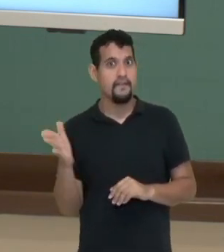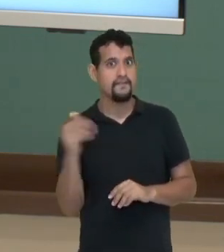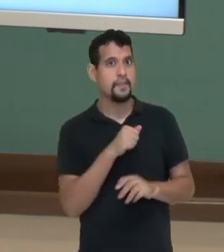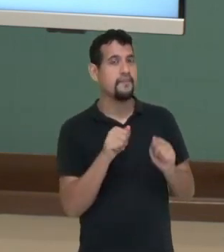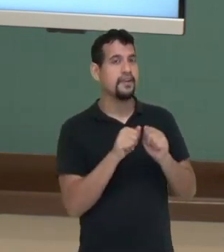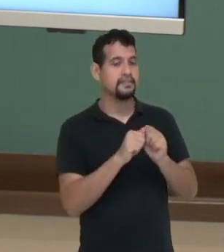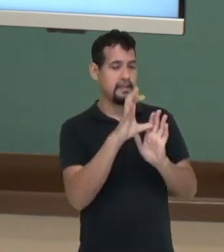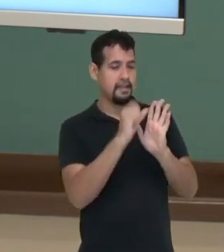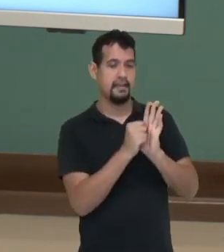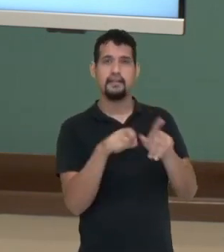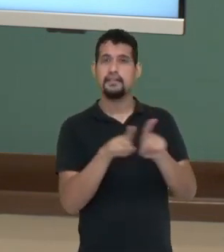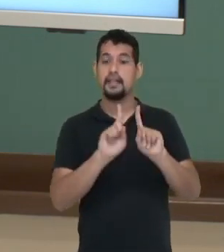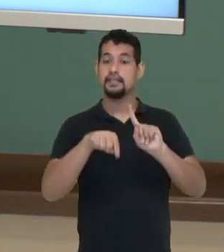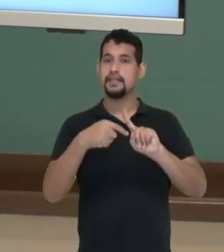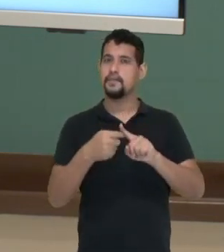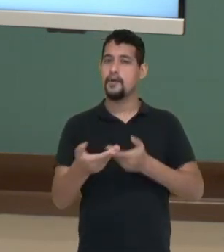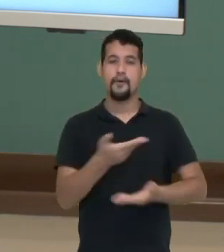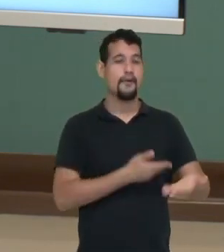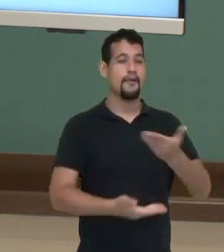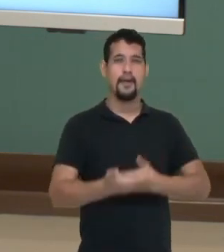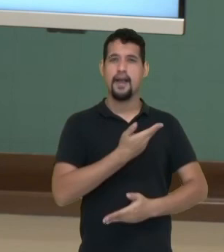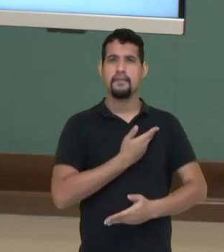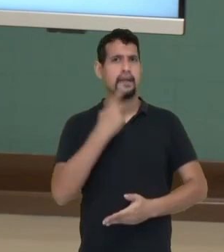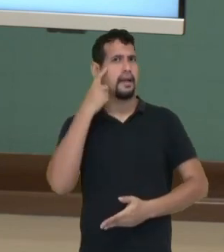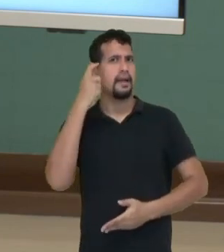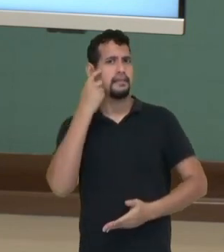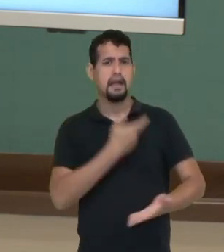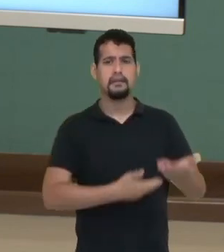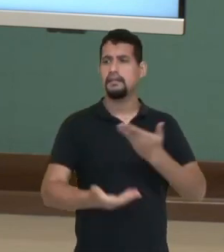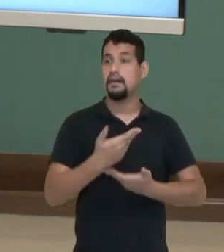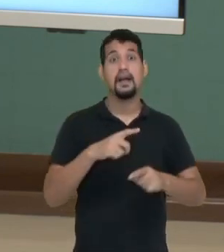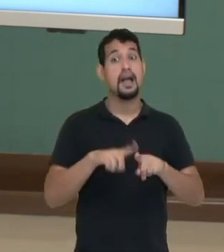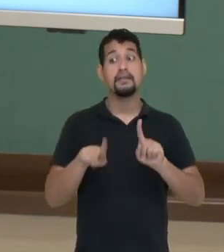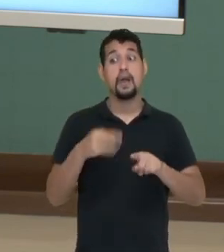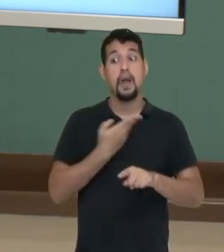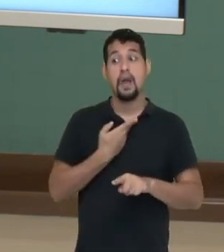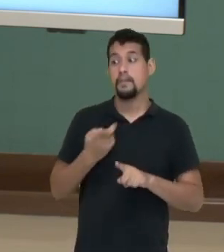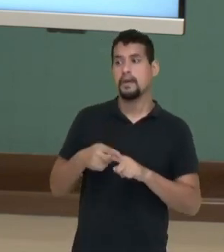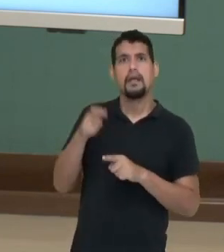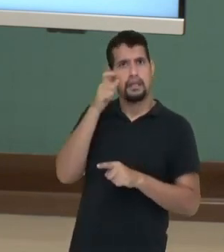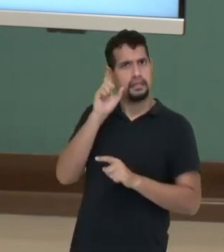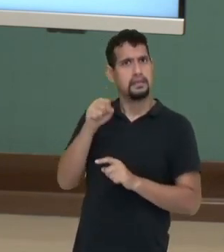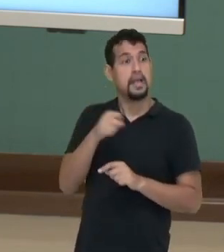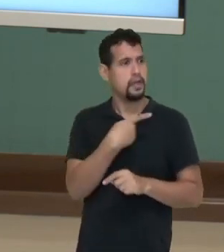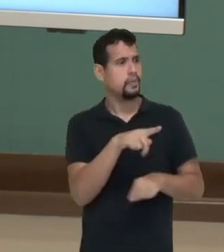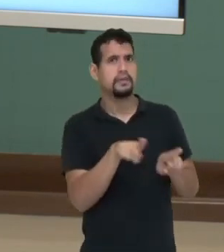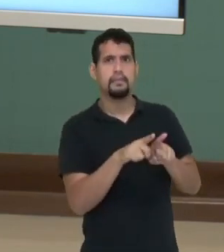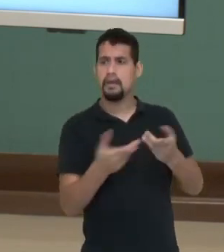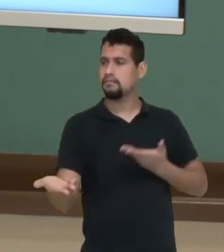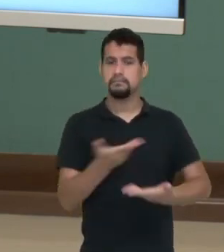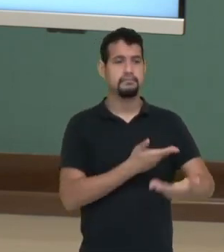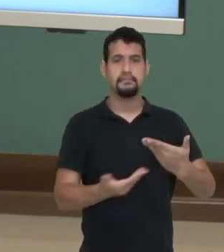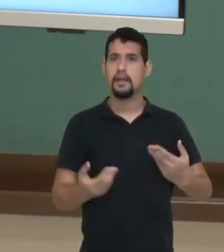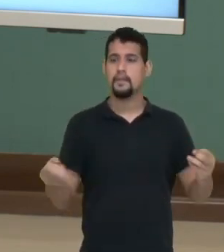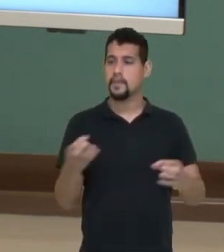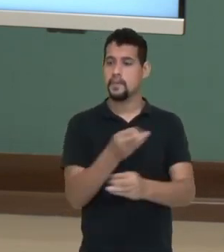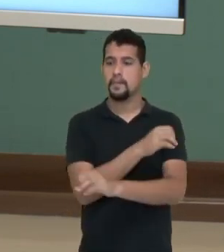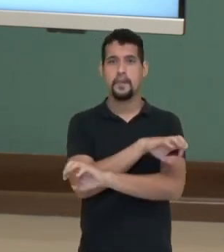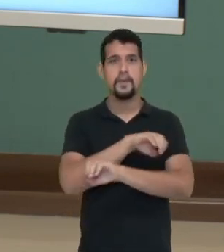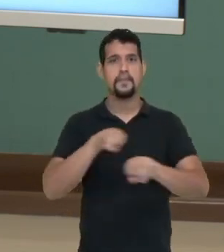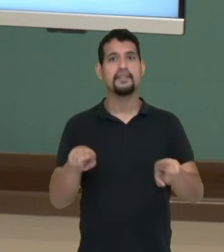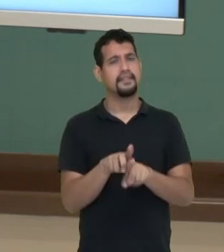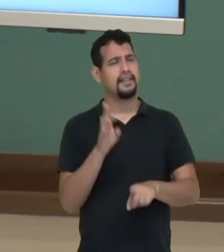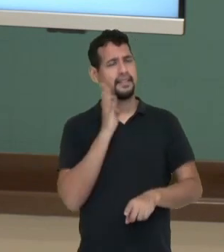e registrar e ó, depois troca com seu amigo a tua ideia, porque às vezes a ideia dele foi bem interessante, a tua também. É legal essa